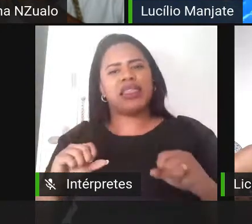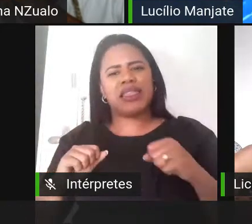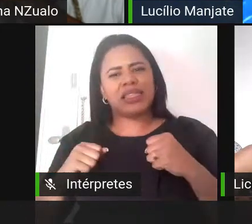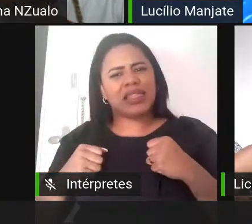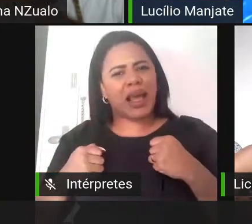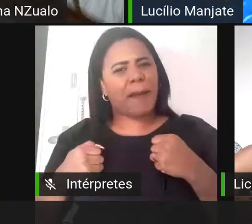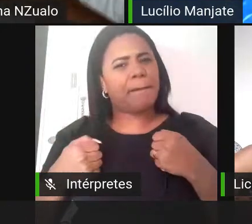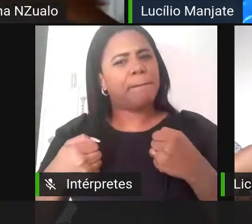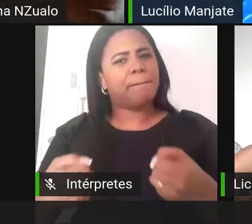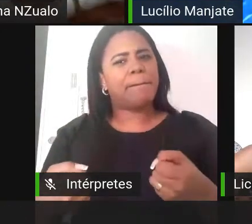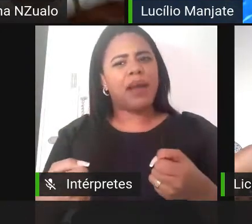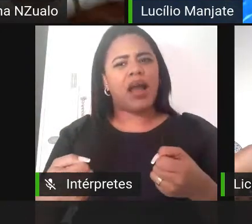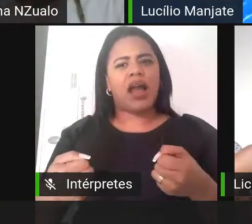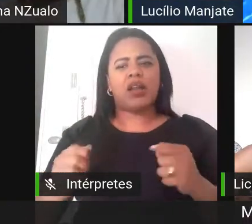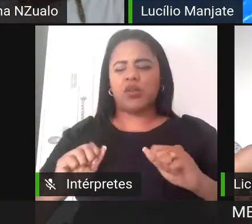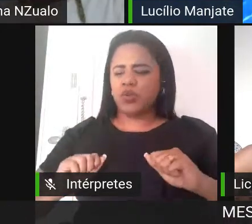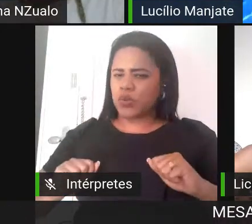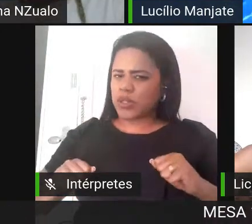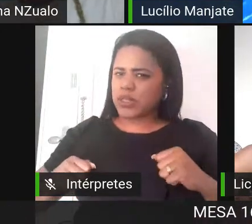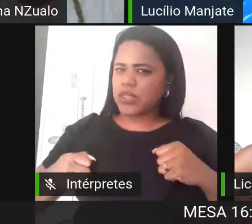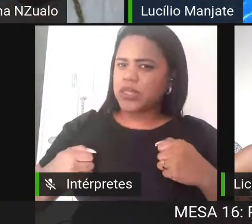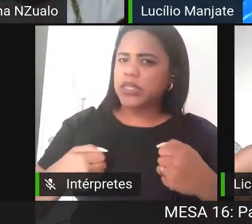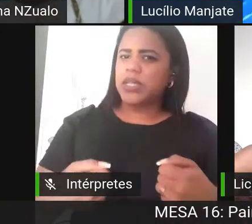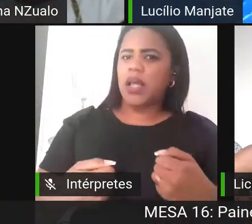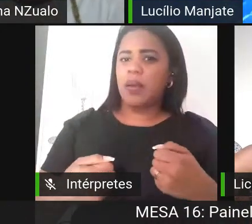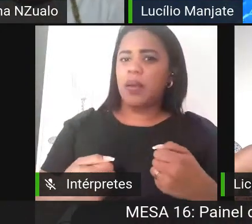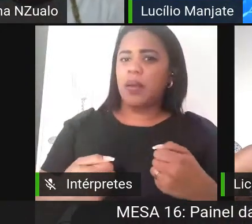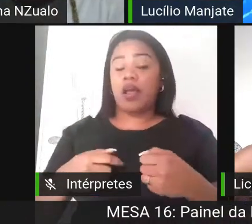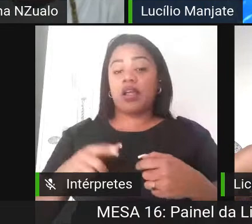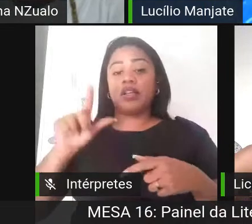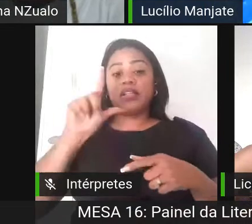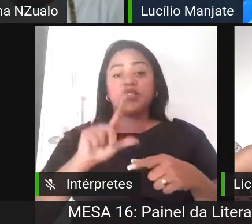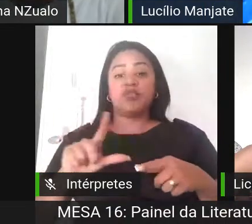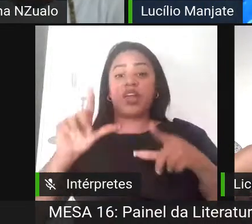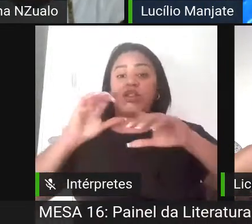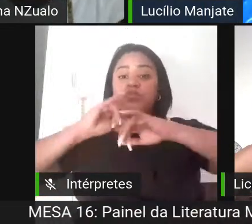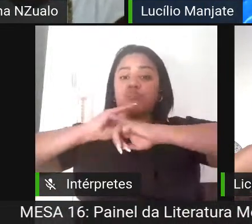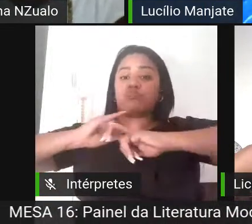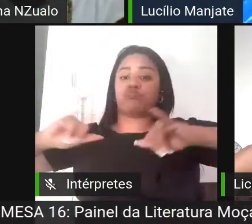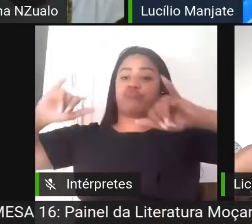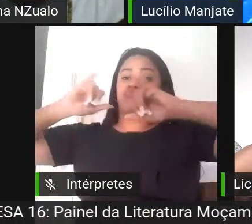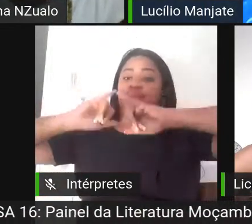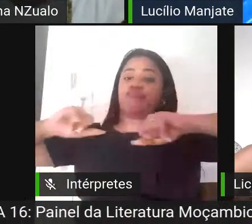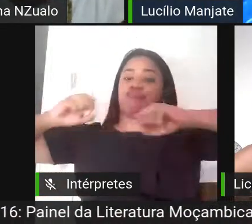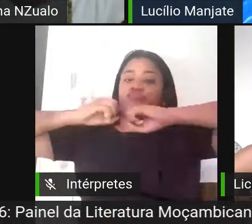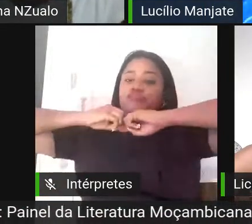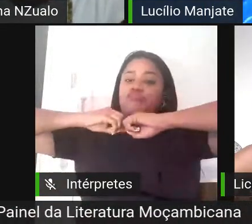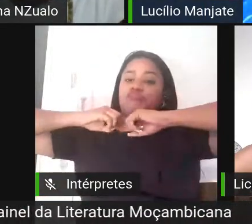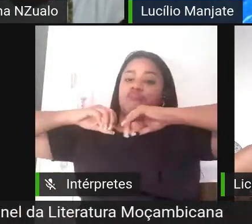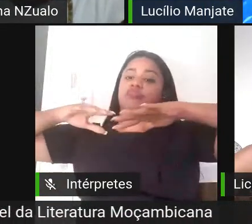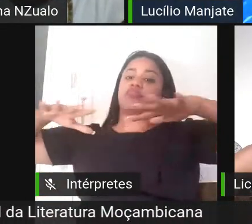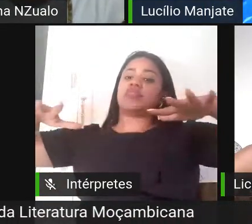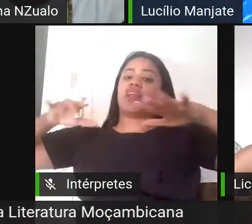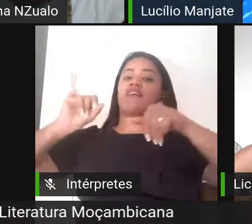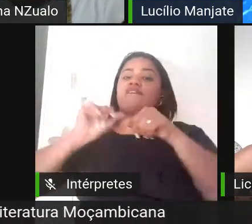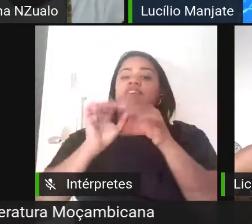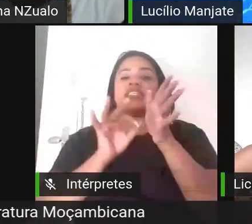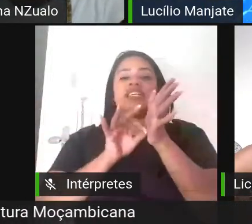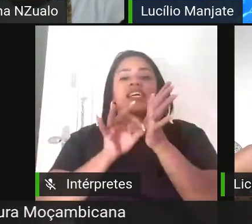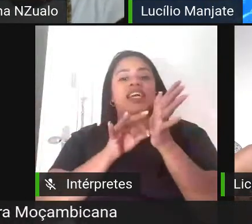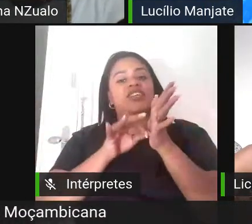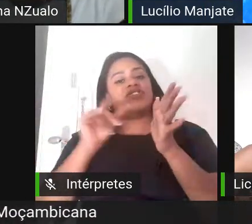Moçambique para divulgar a literatura moçambicana. José dos Remédios faz crítica literária, divulga a literatura moçambicana na